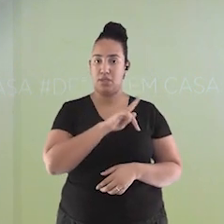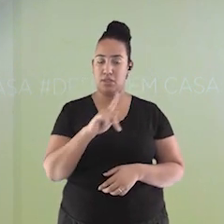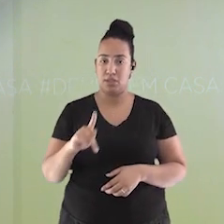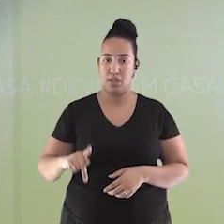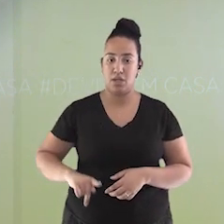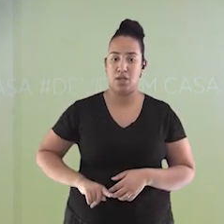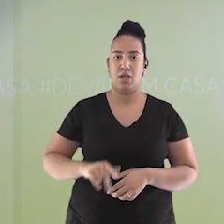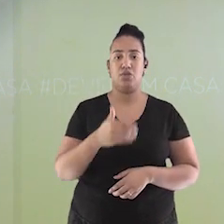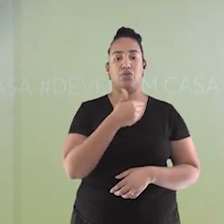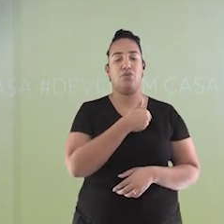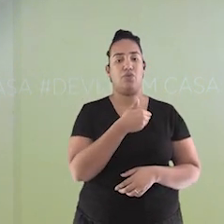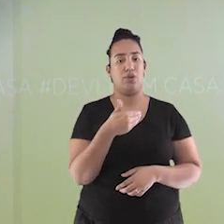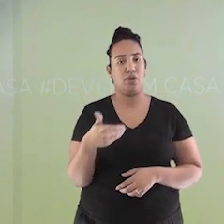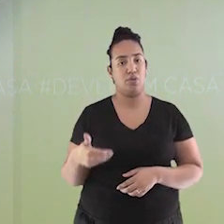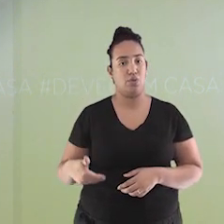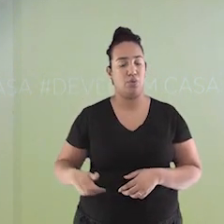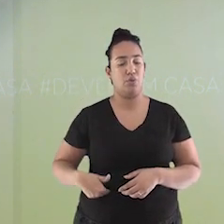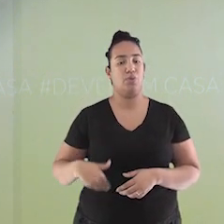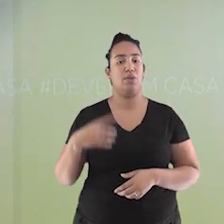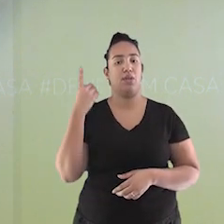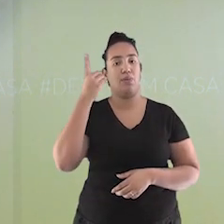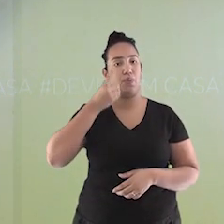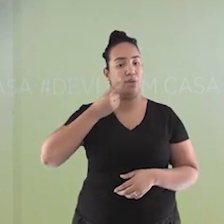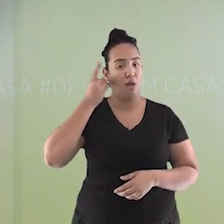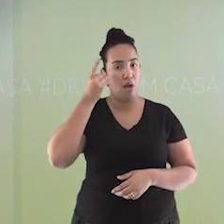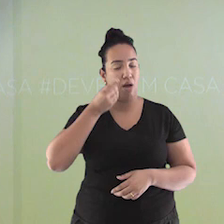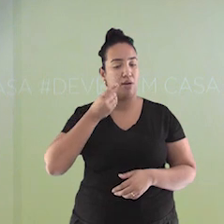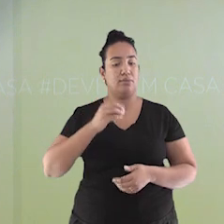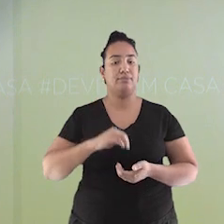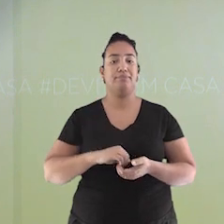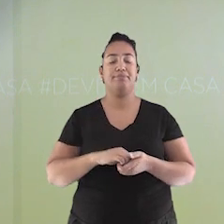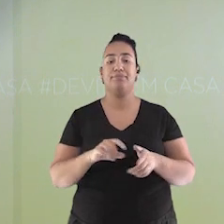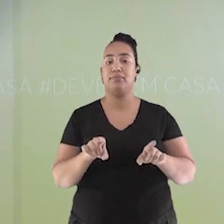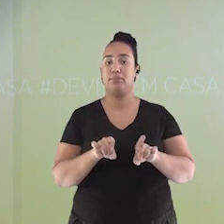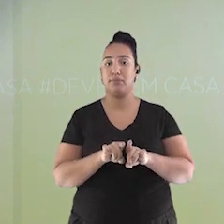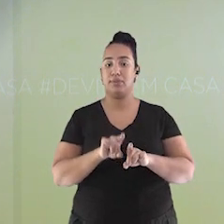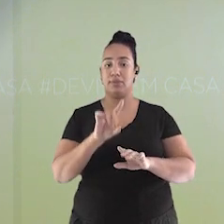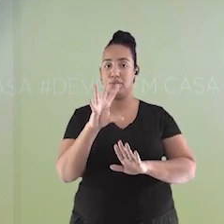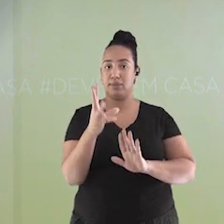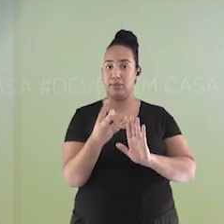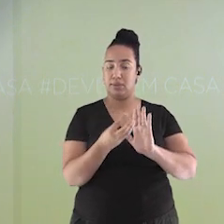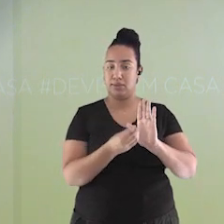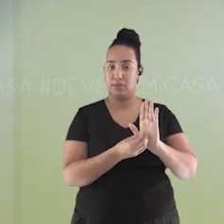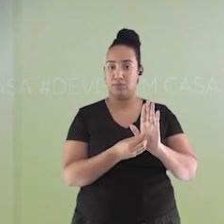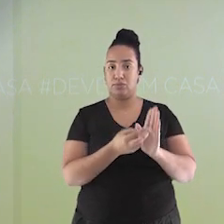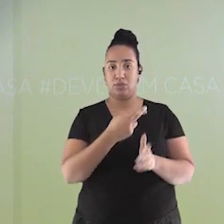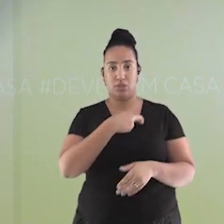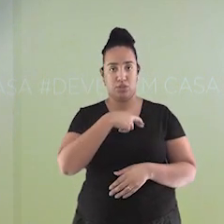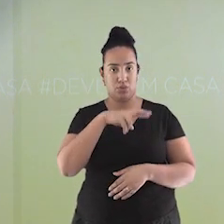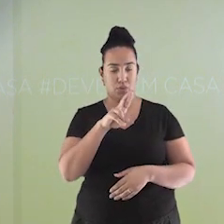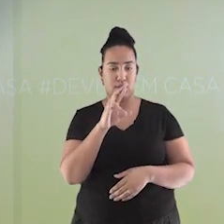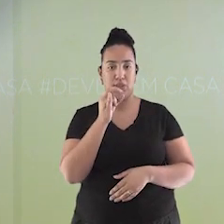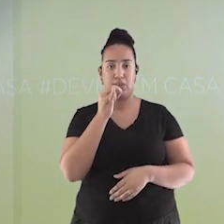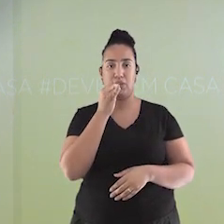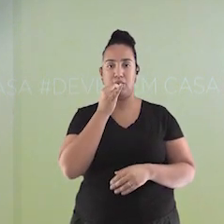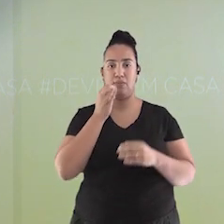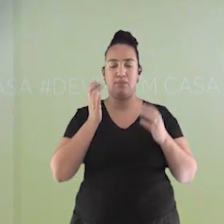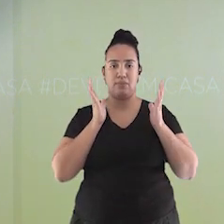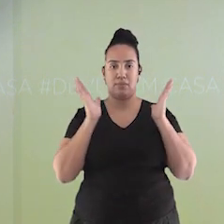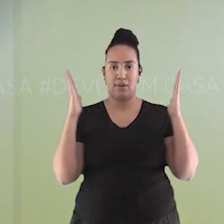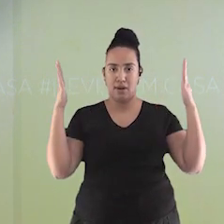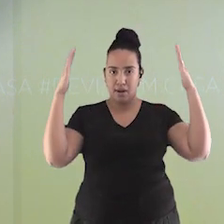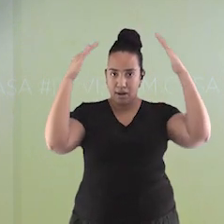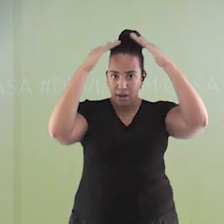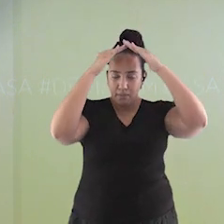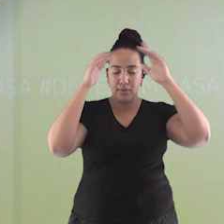governadores, deputados. As figuras religiosas, como papas, padres e madres, também